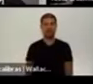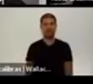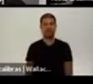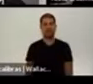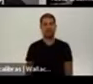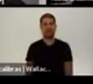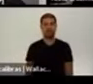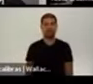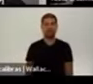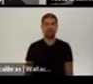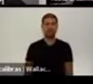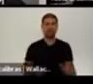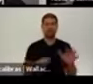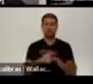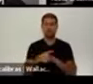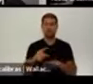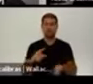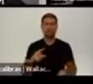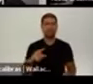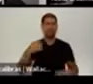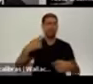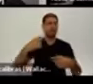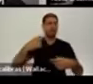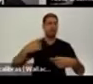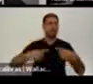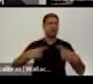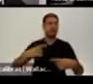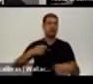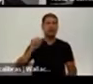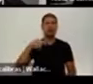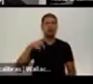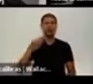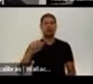Eu consulto o exame nesse padre de Barcadoura, Ângela.